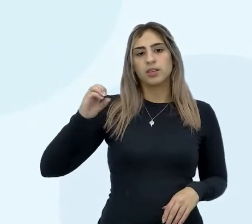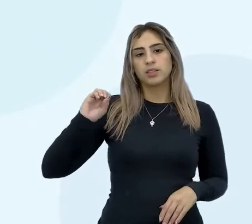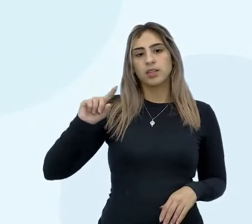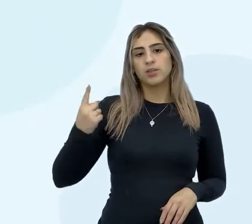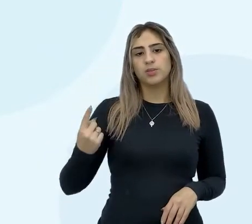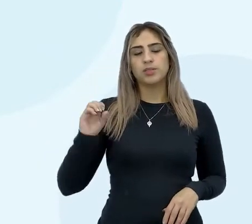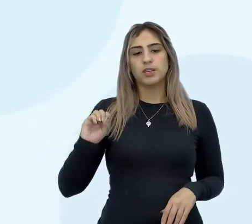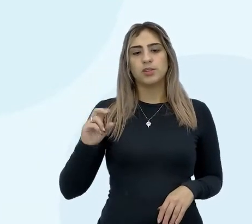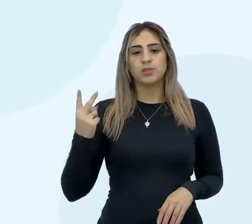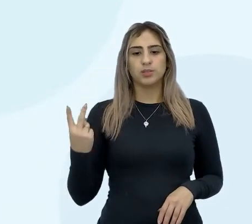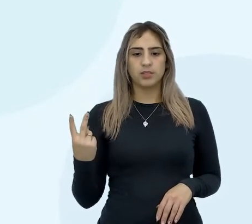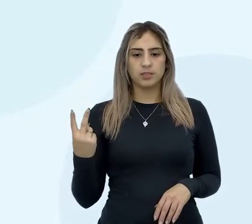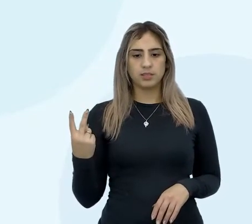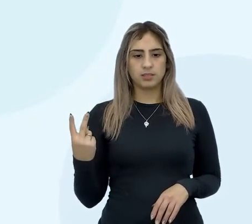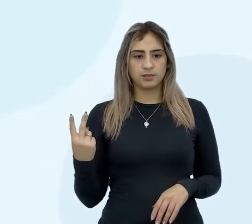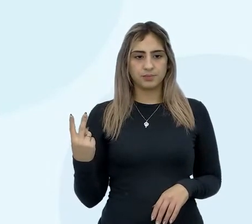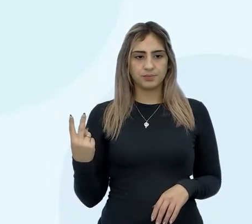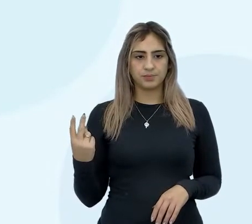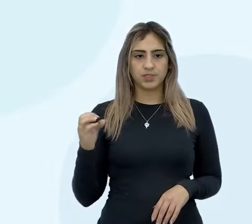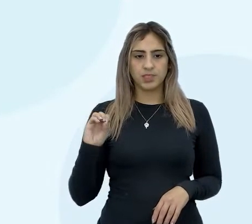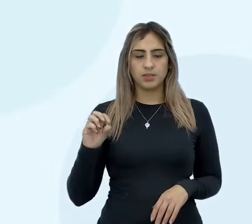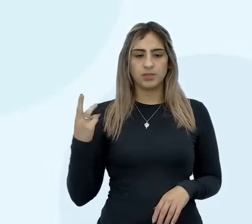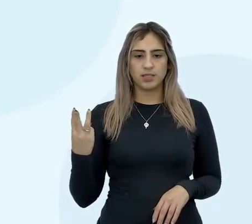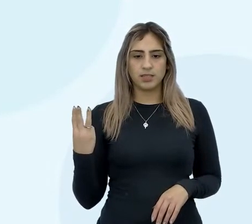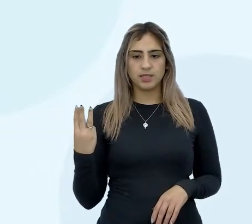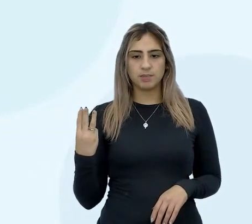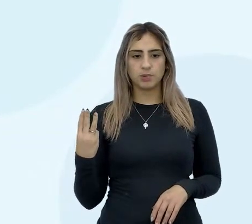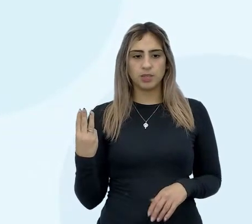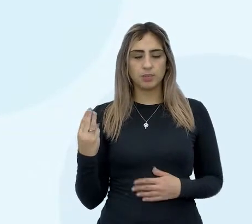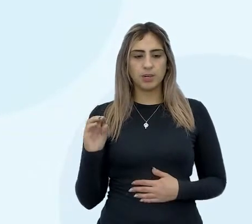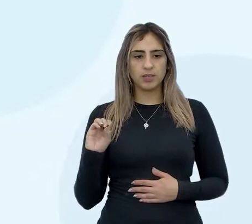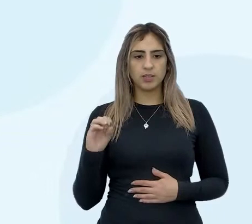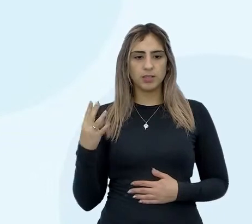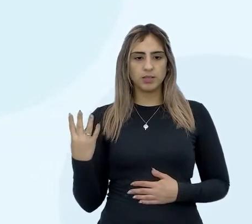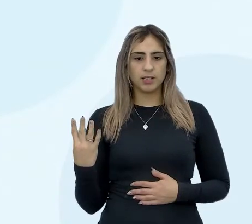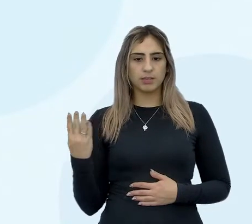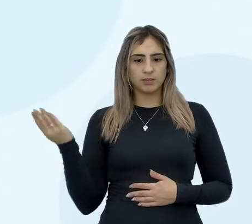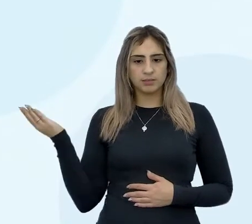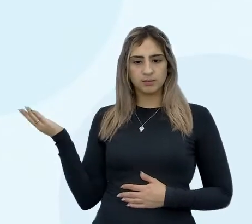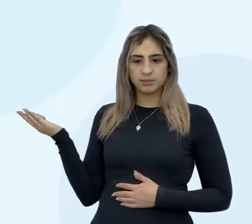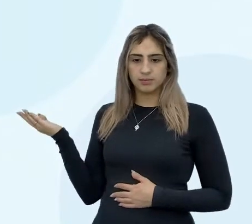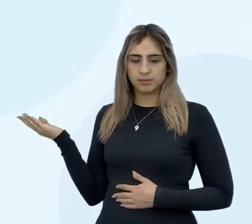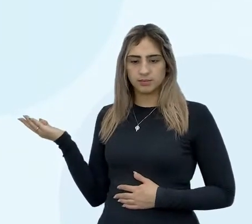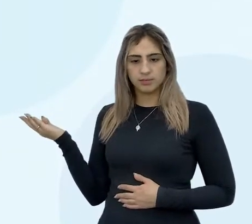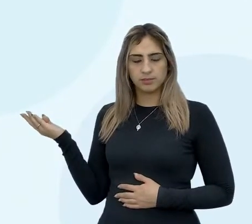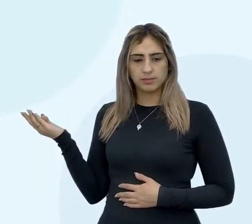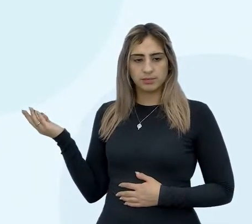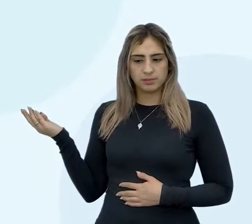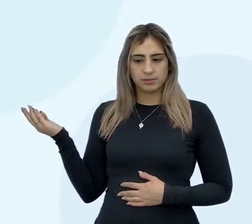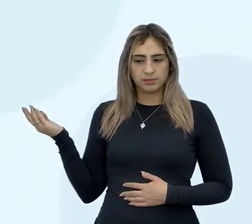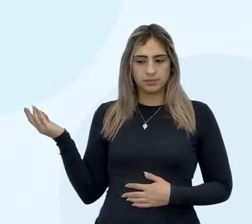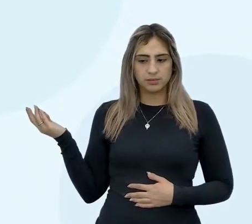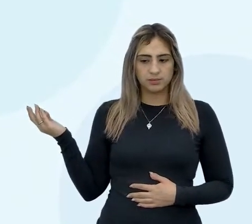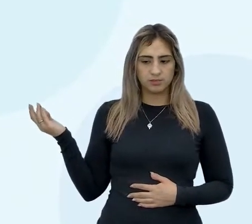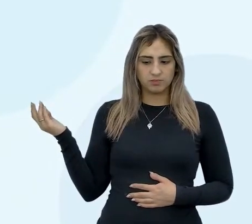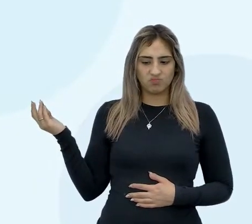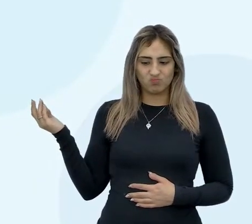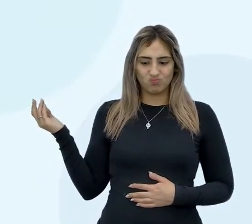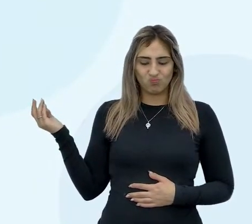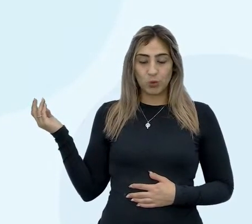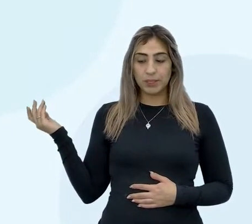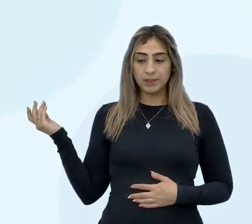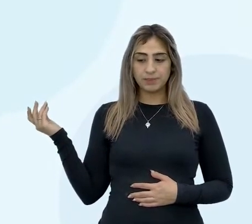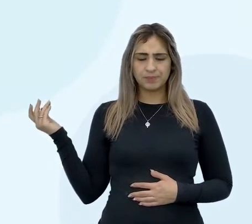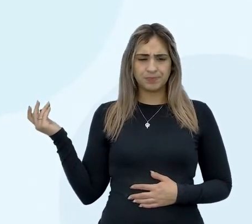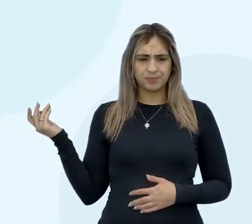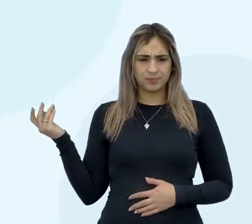01, EMF CNT 02. Beleza? E nossas outras habilidades que nós vamos abordar em outras